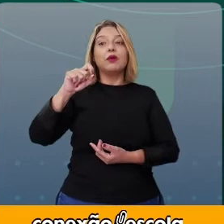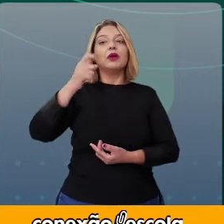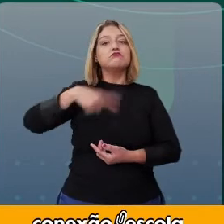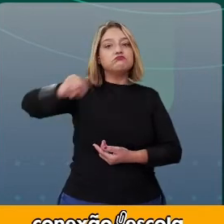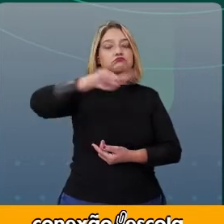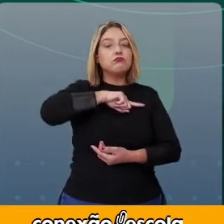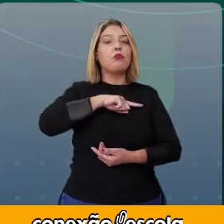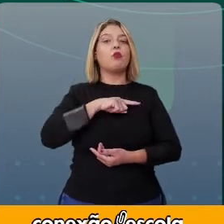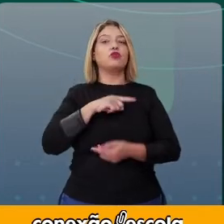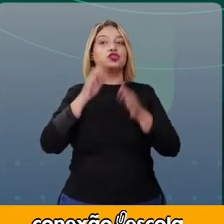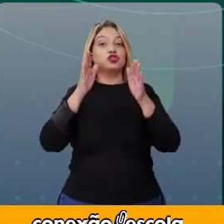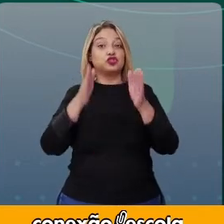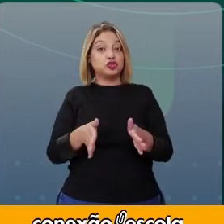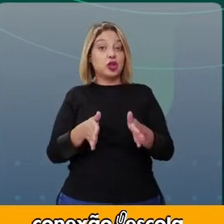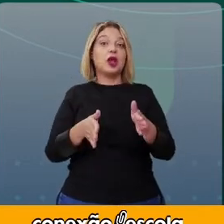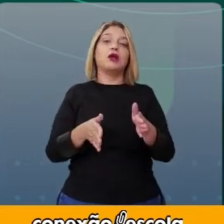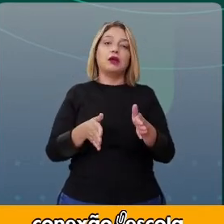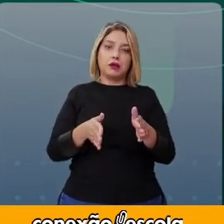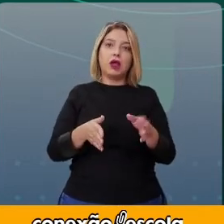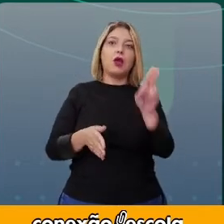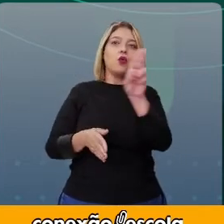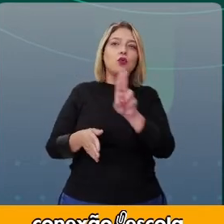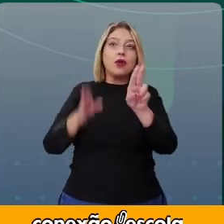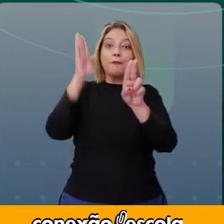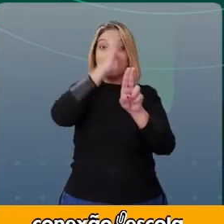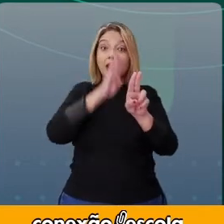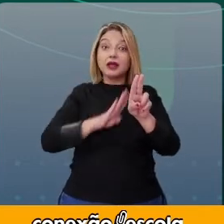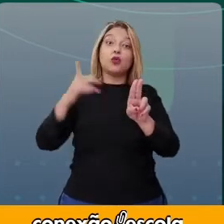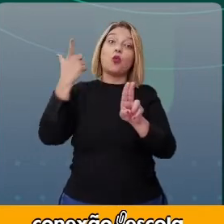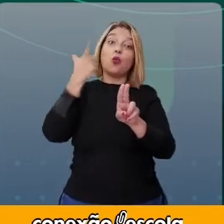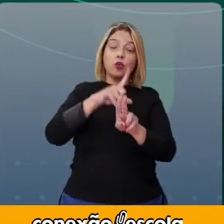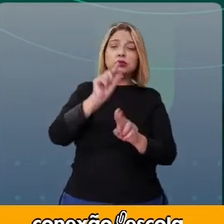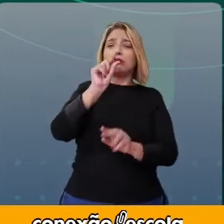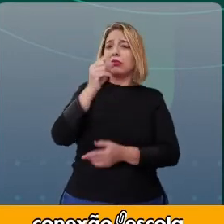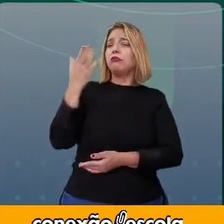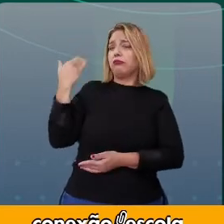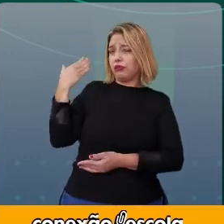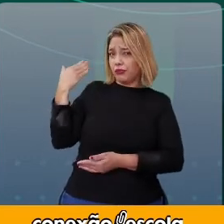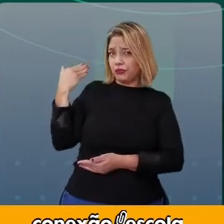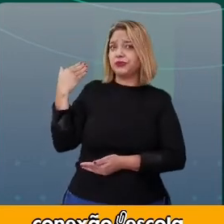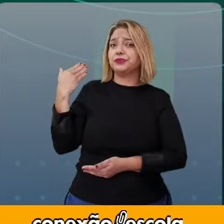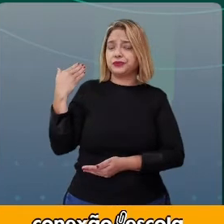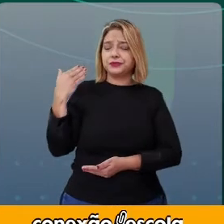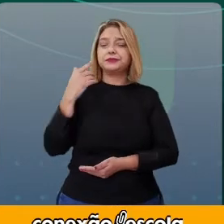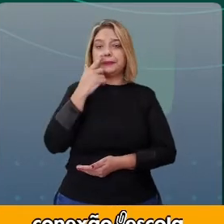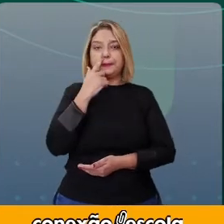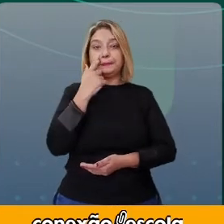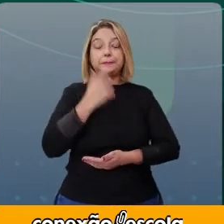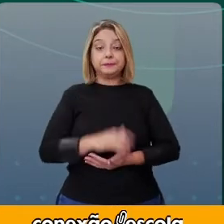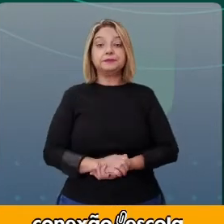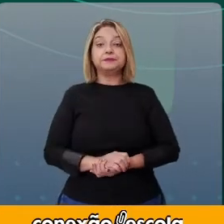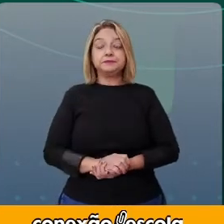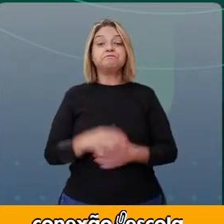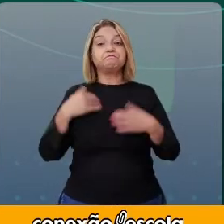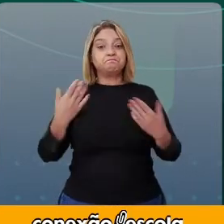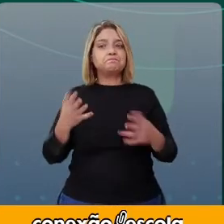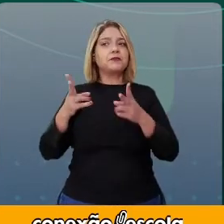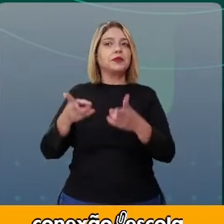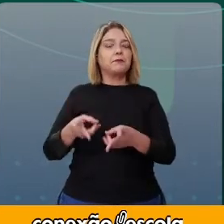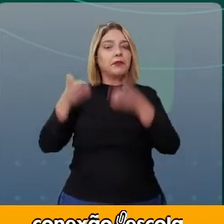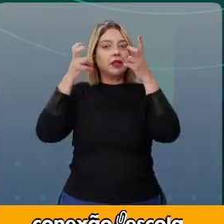mais amplo, falando a nível de Brasil, poucos anos atrás, Então, a gente percebe que por